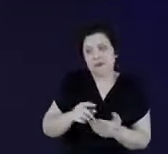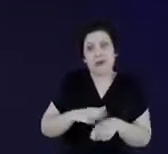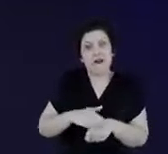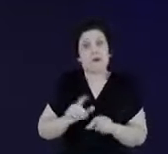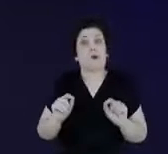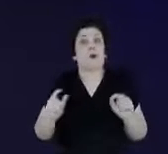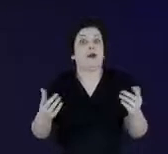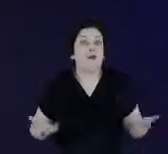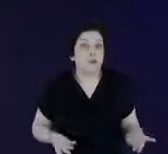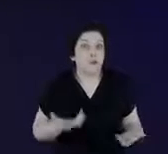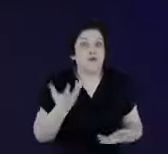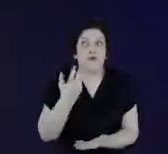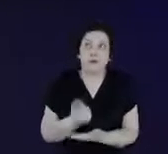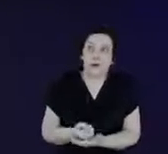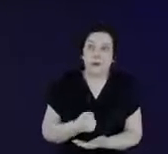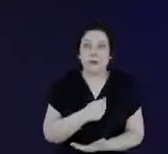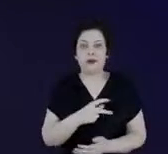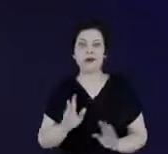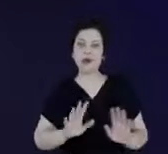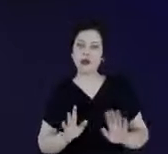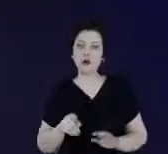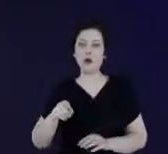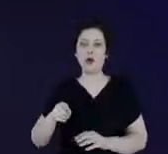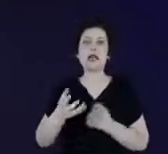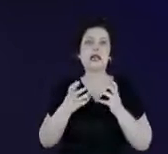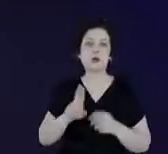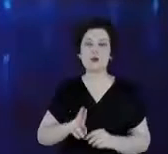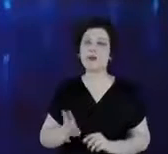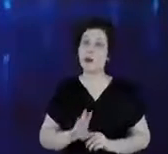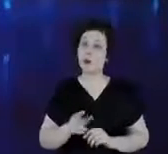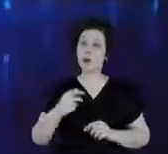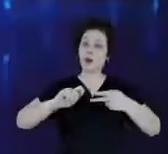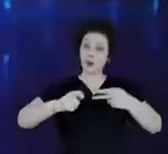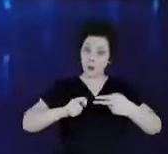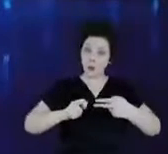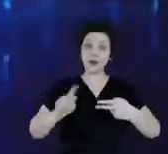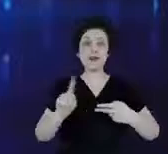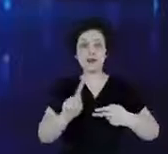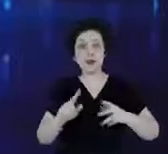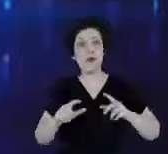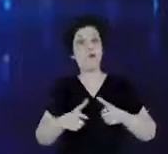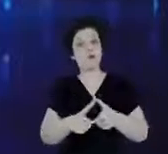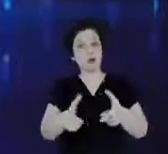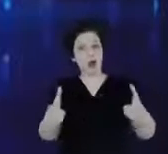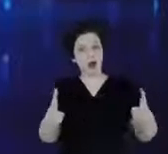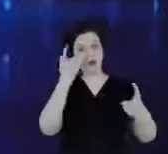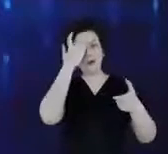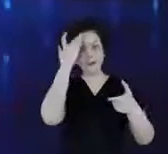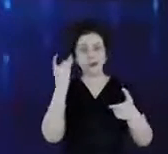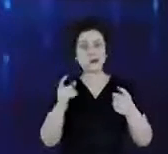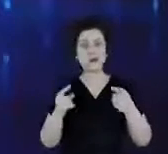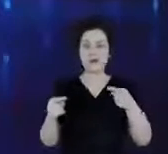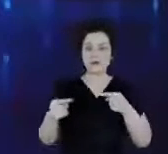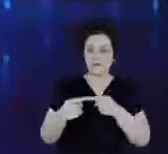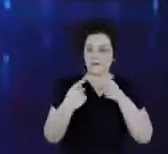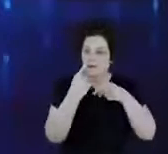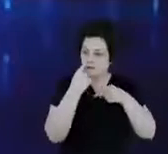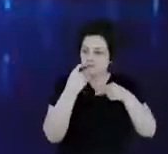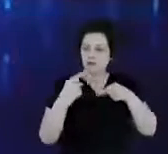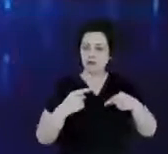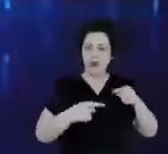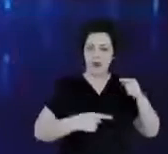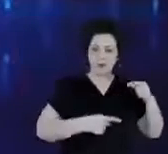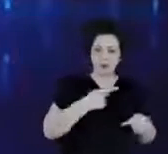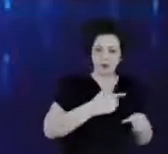falei e vou ter que baixar aquele aplicativo lá o negócio que você quer utilizar E no caso do pics é houve um encontro entre uma política pública